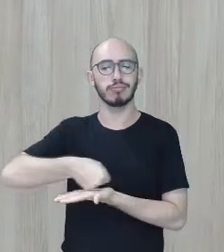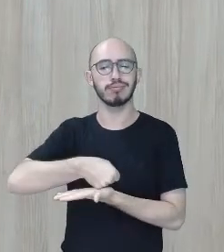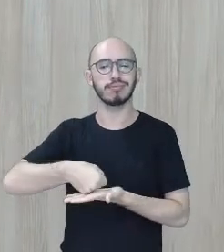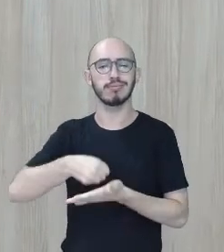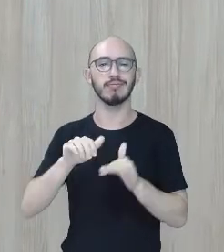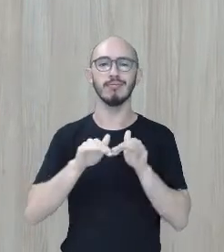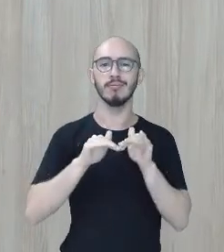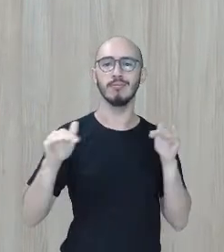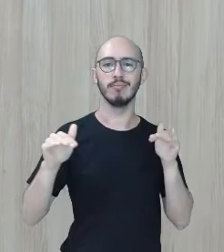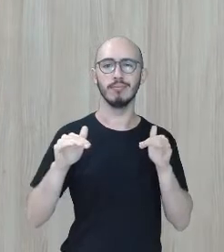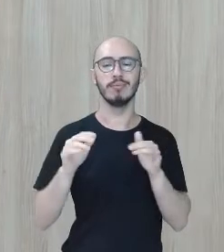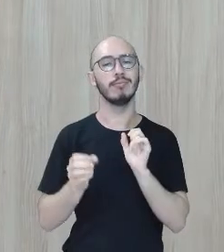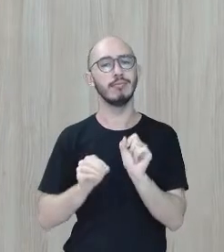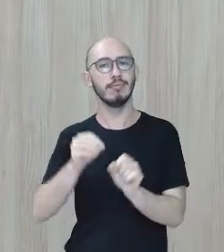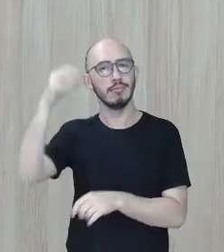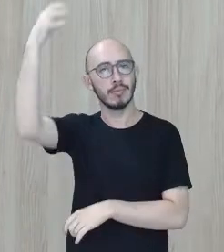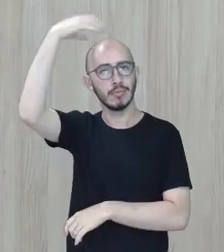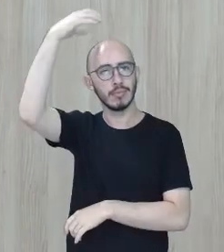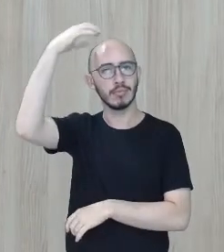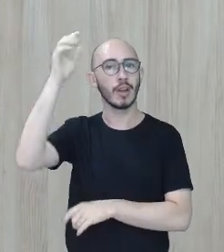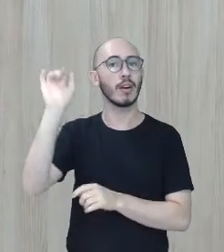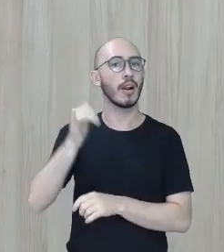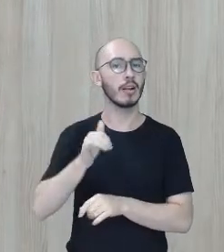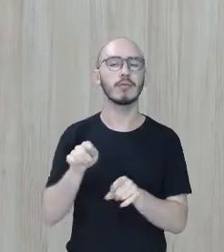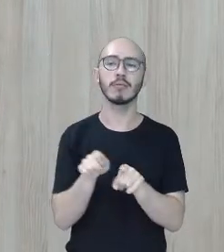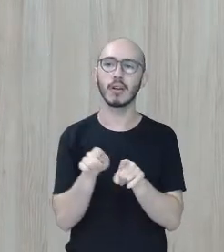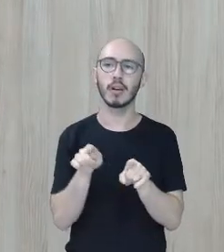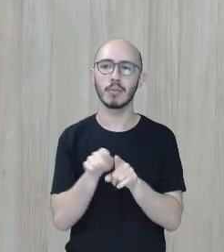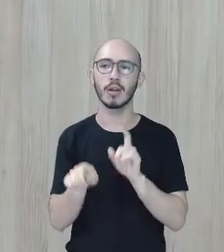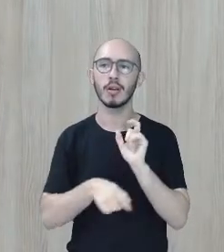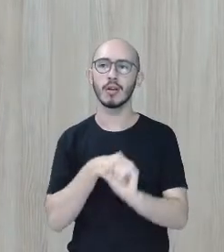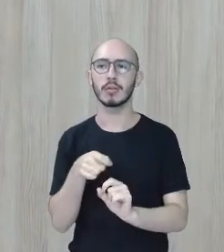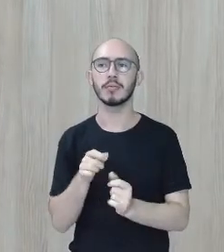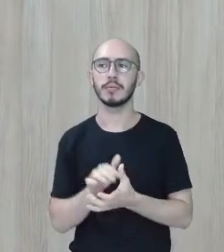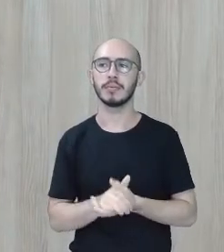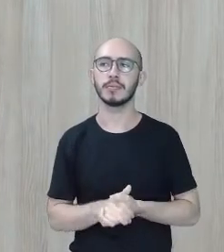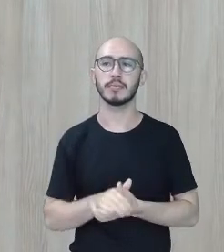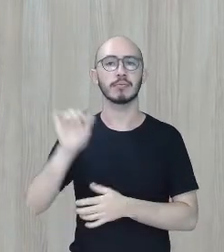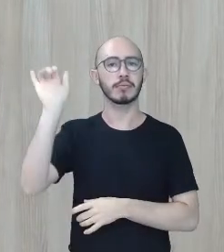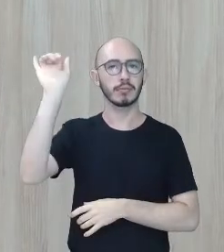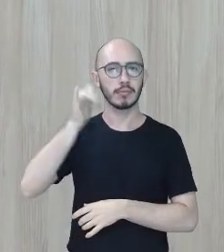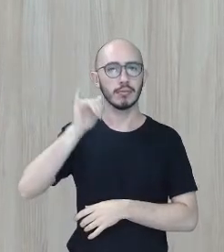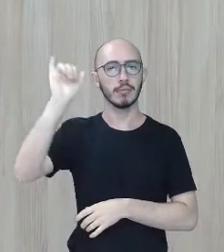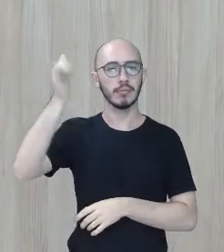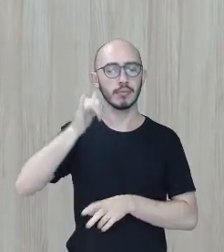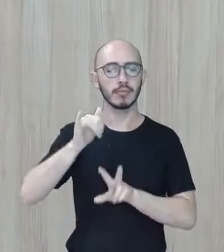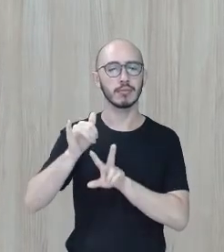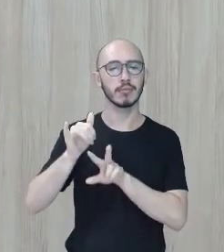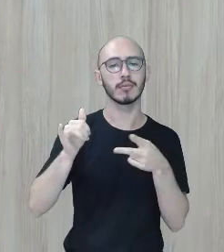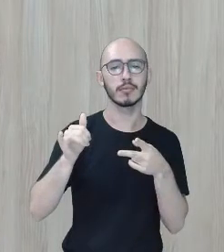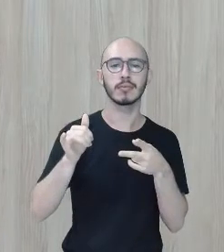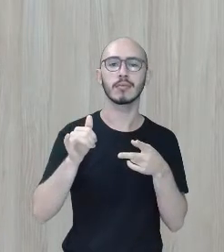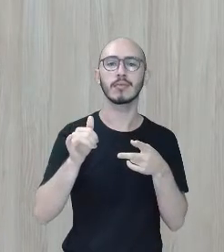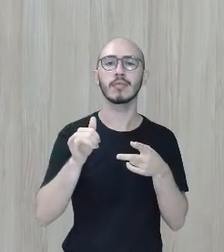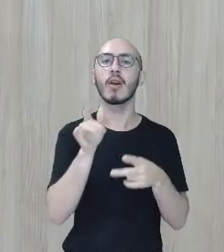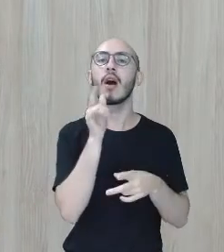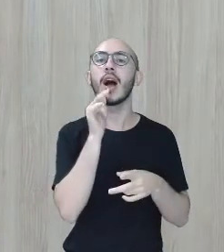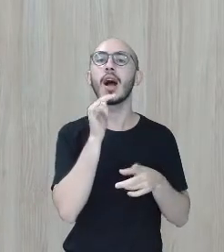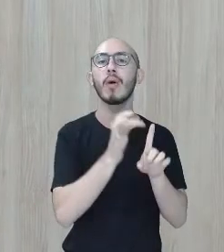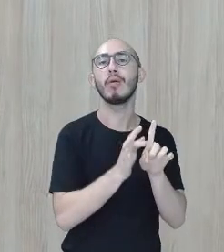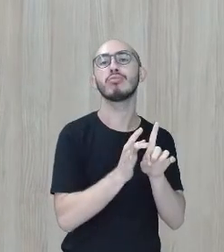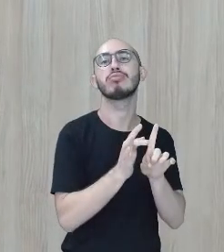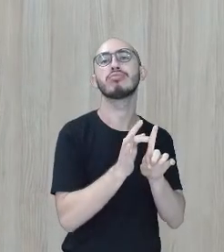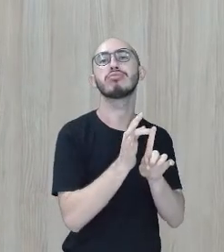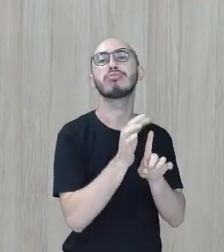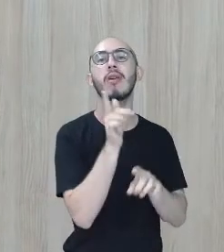chuveiro elétrico, a mesma coisa. Acontece uma transformação de energia para aquecer a água.